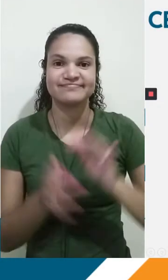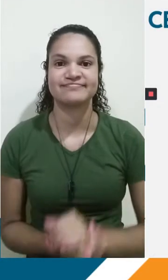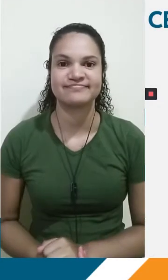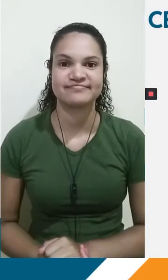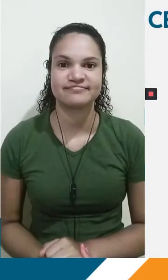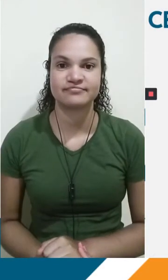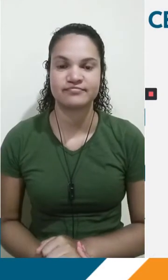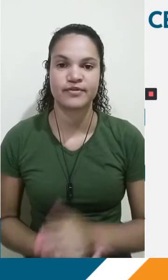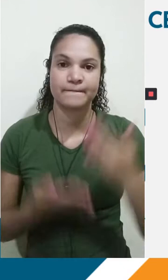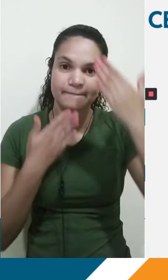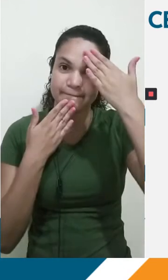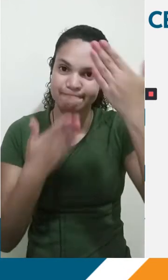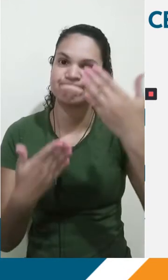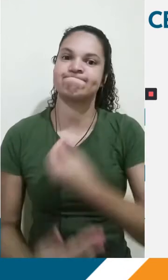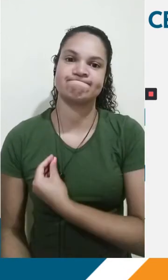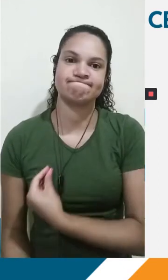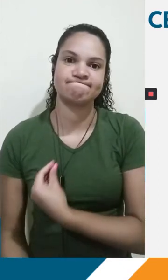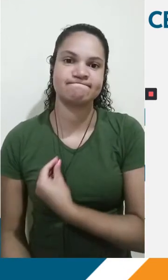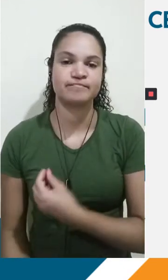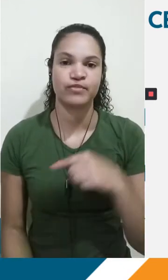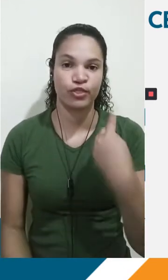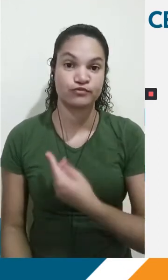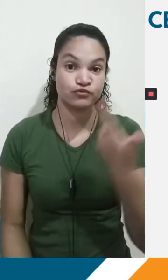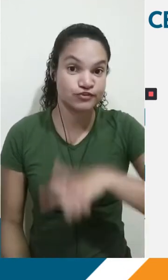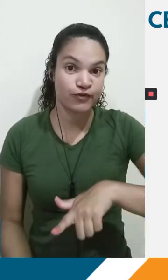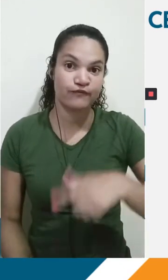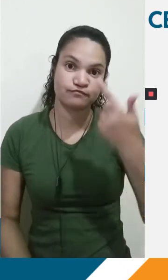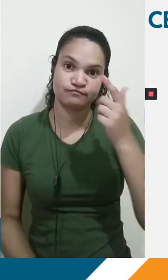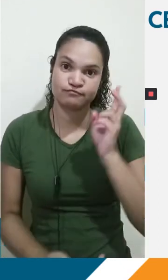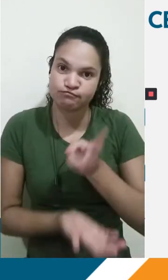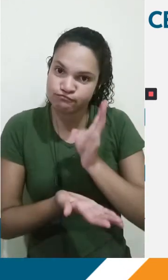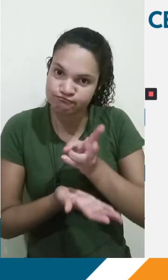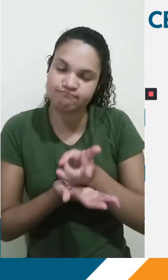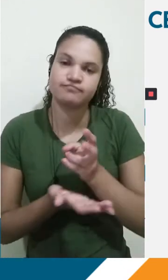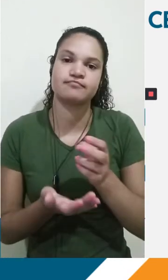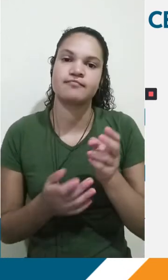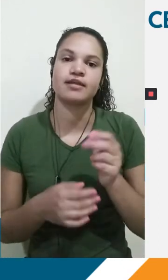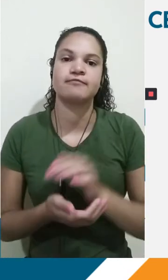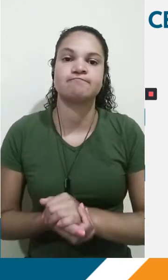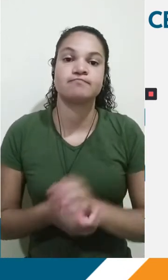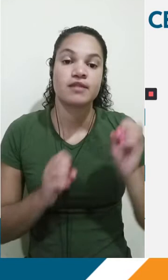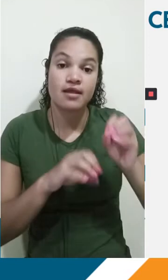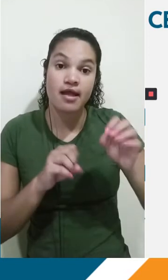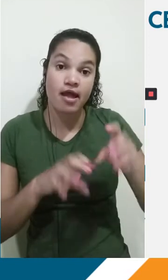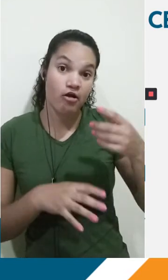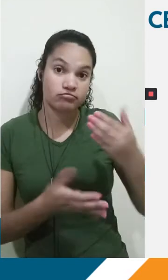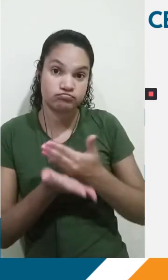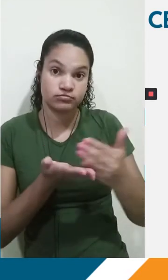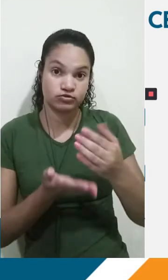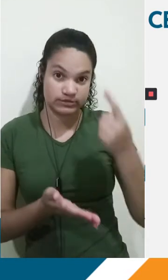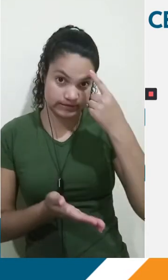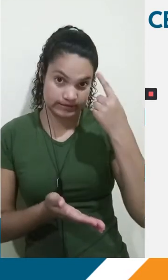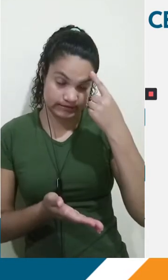Olá, obrigado pela presença. Estamos aqui para continuar a aula da